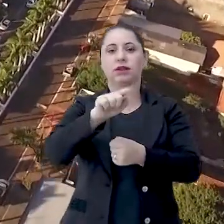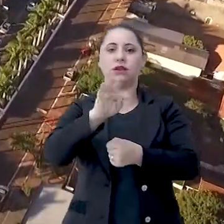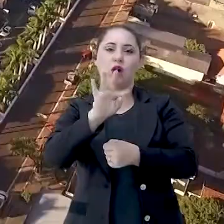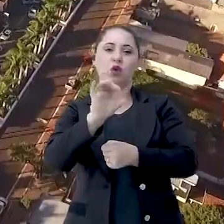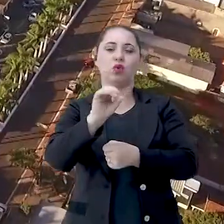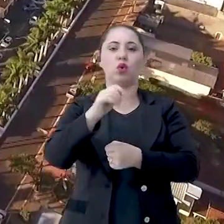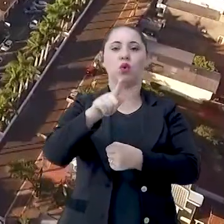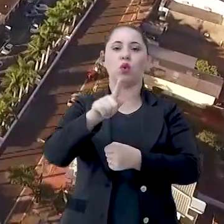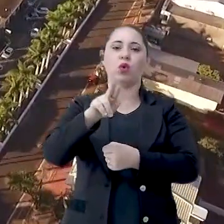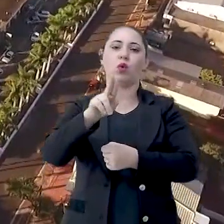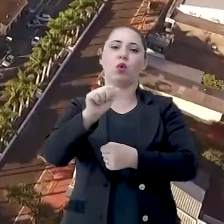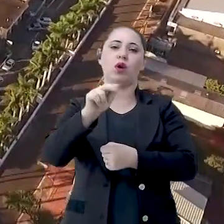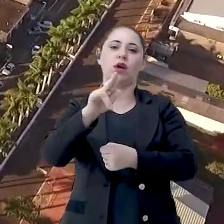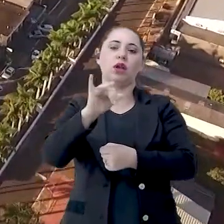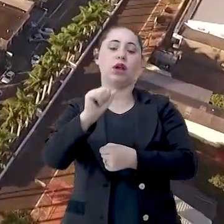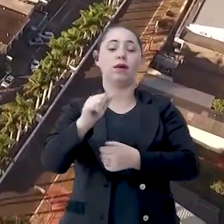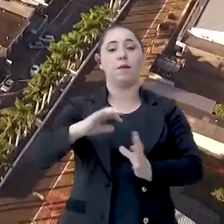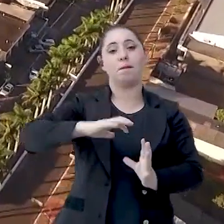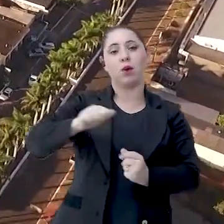de R$